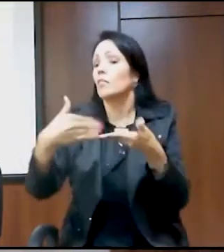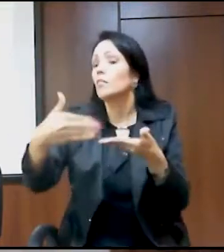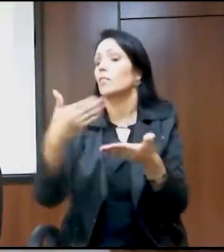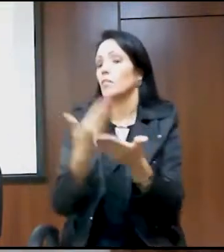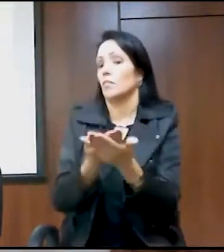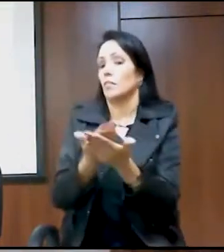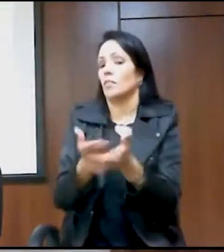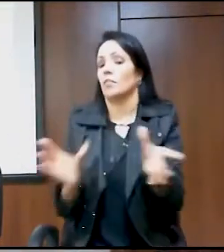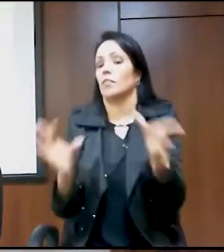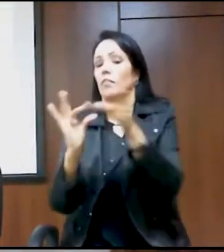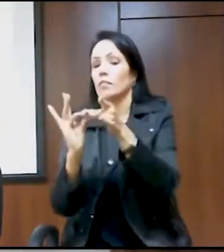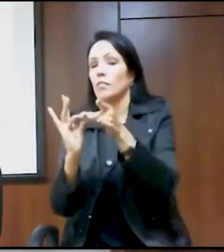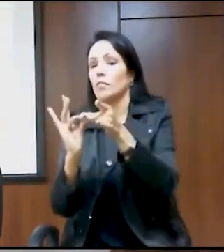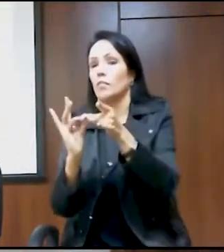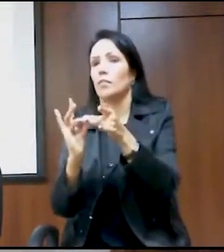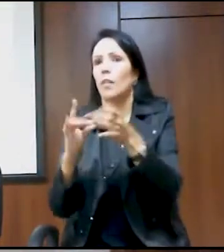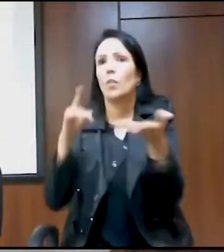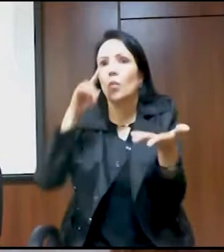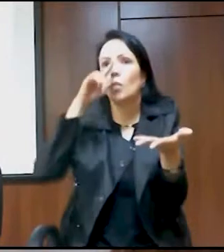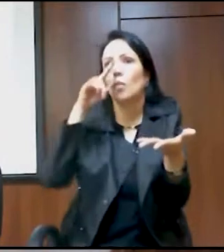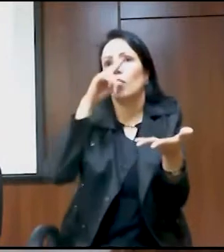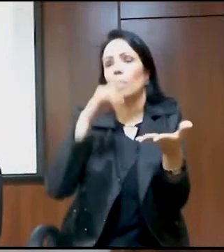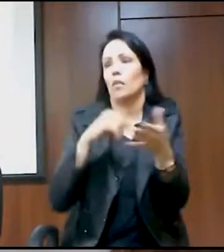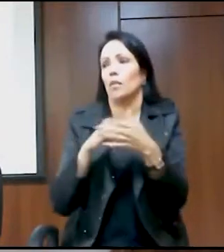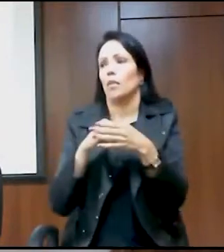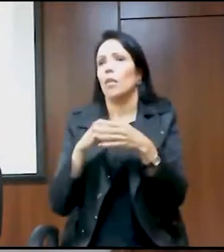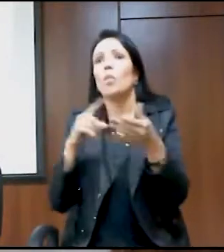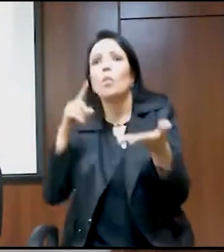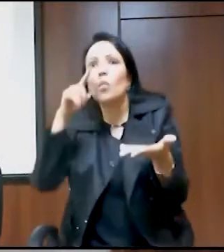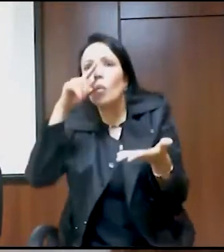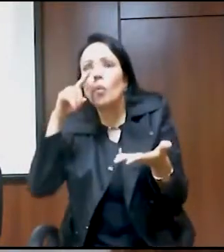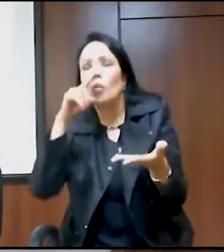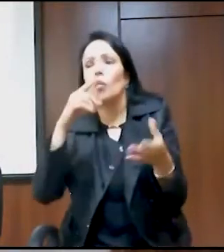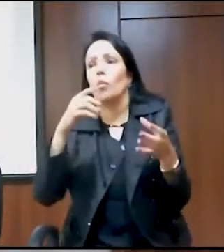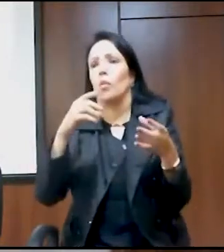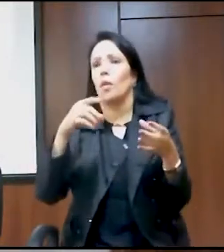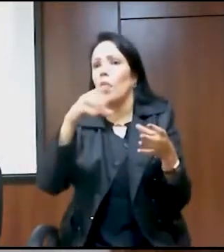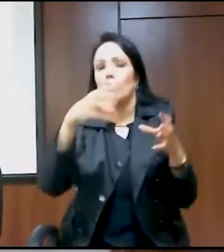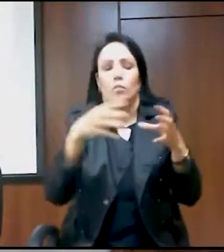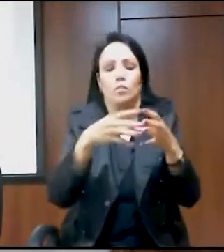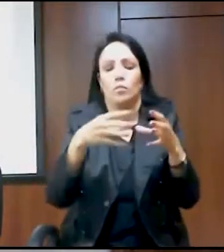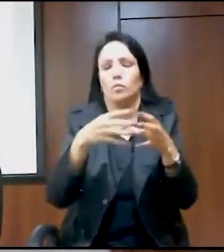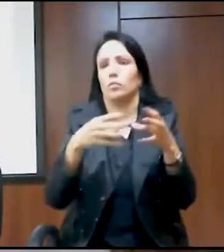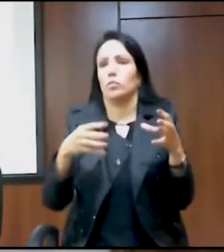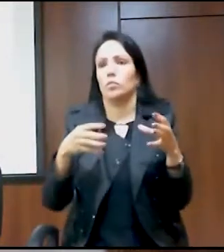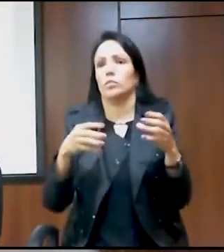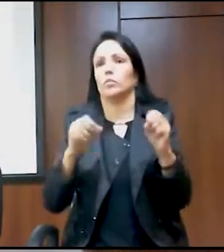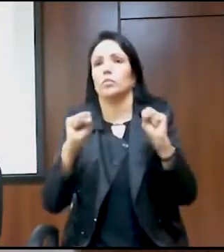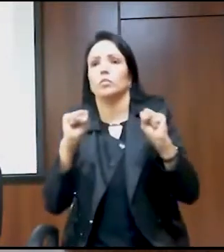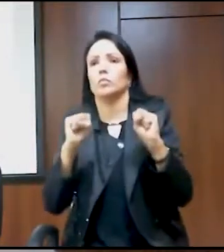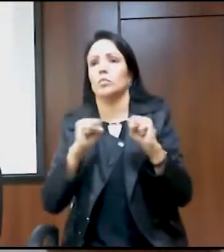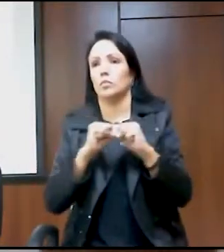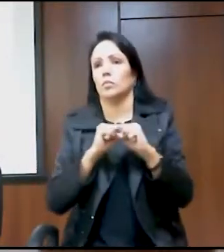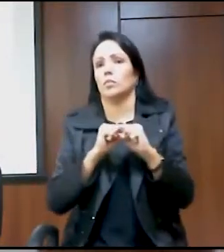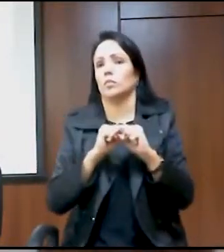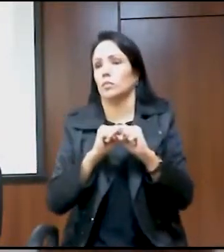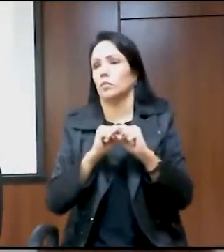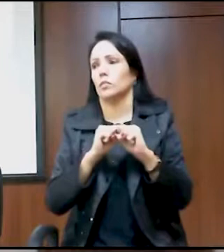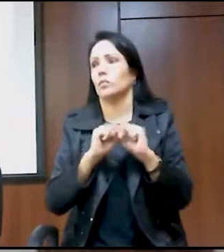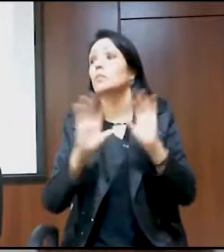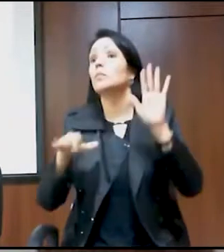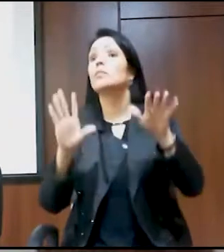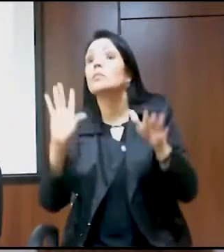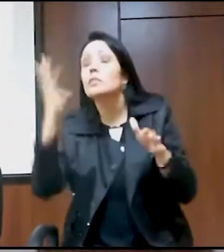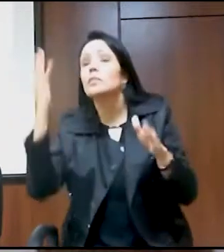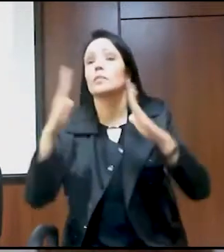sempre vinculado à questão do risco. Ao risco que a população está submetida, por exemplo, numa situação